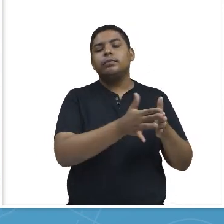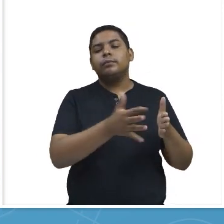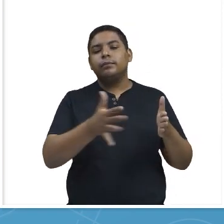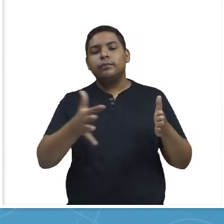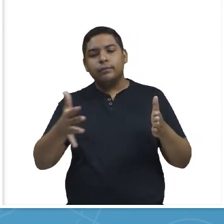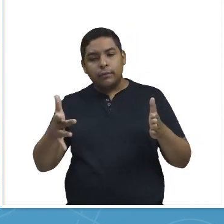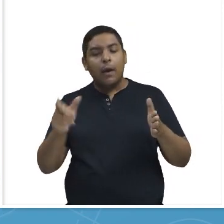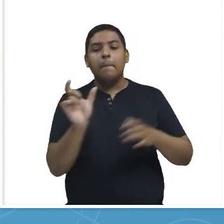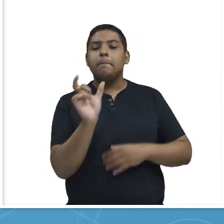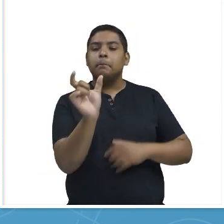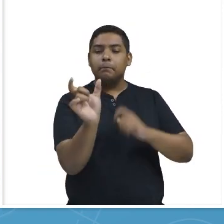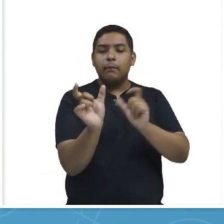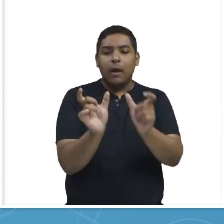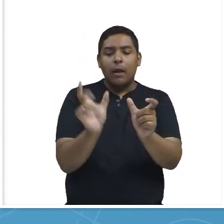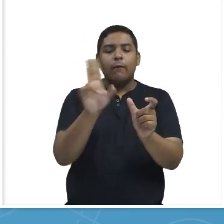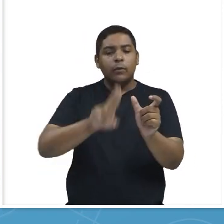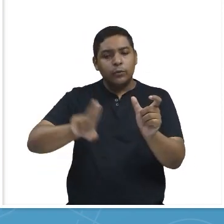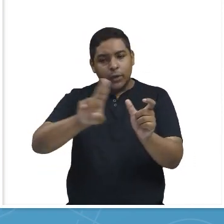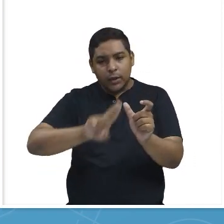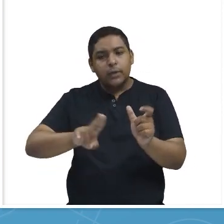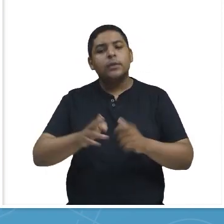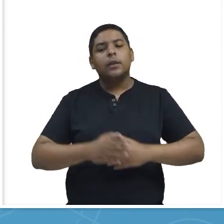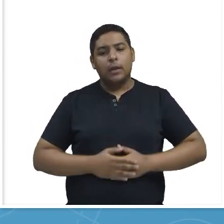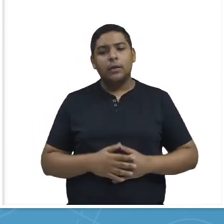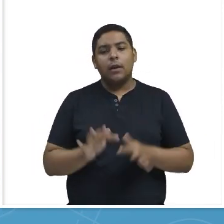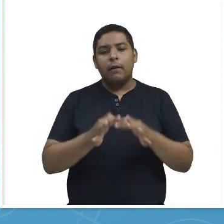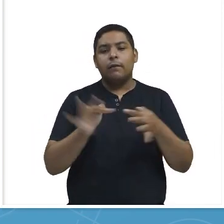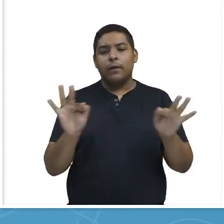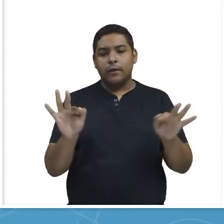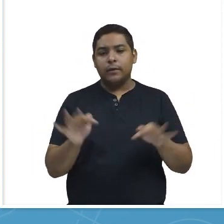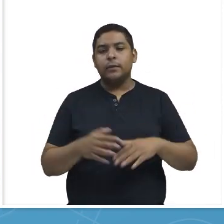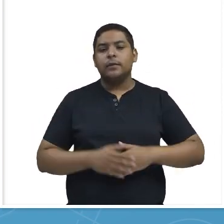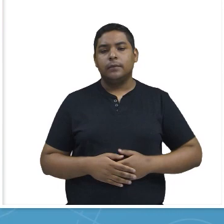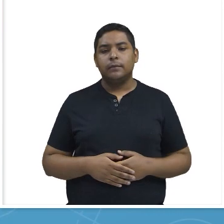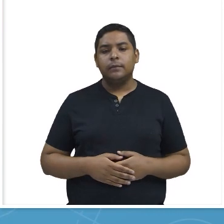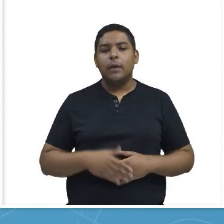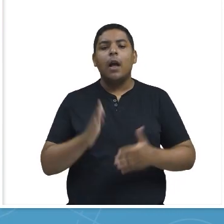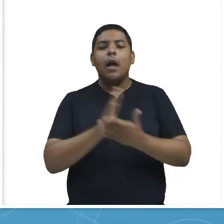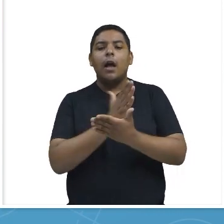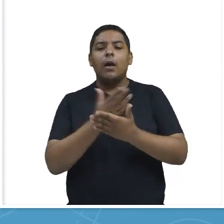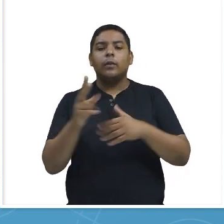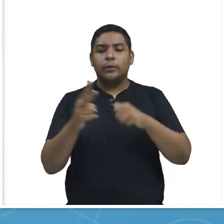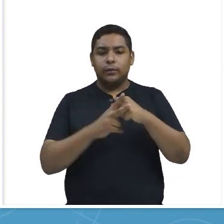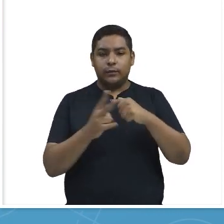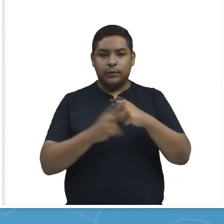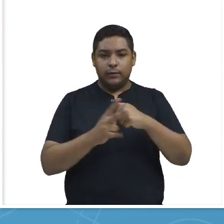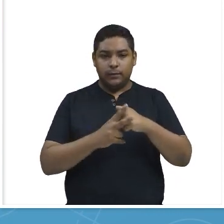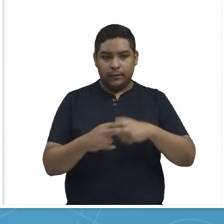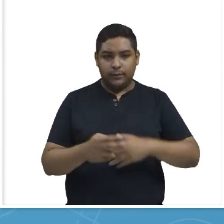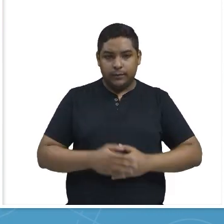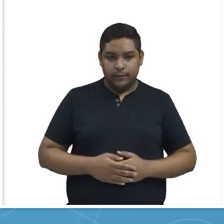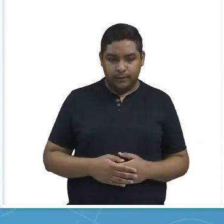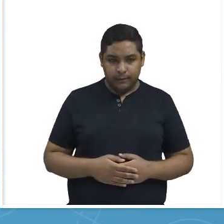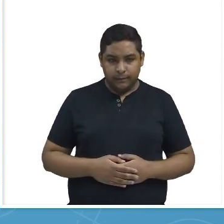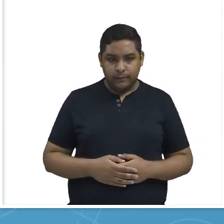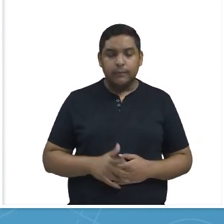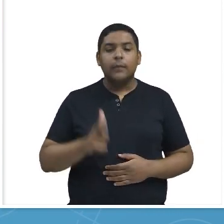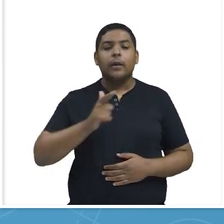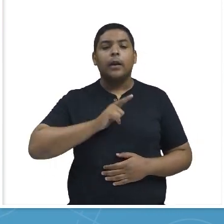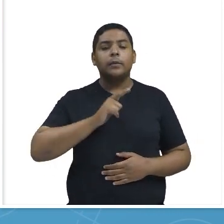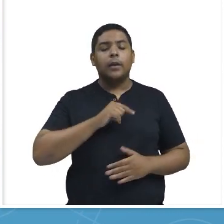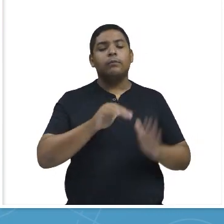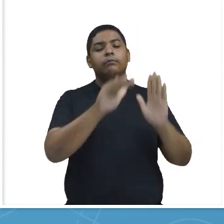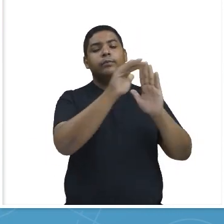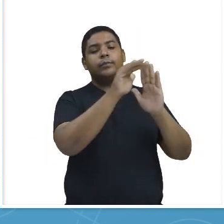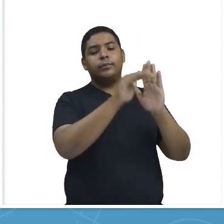algumas palavras que foram utilizadas, né, nas frases. No caso, alguns verbos, vamos dar uma olhada neles. Então, nós temos aí o